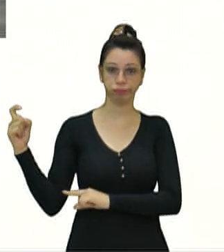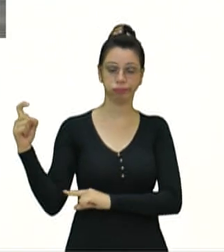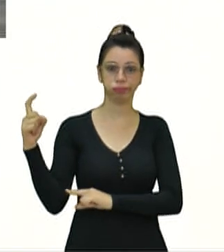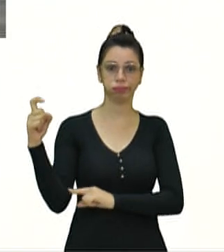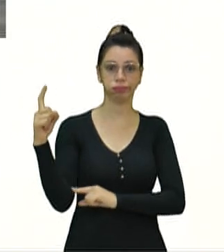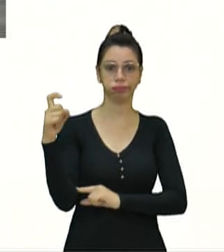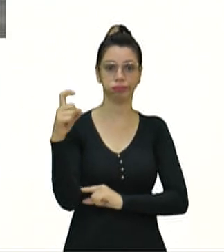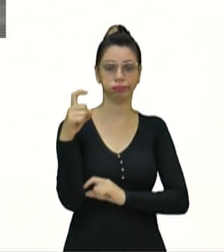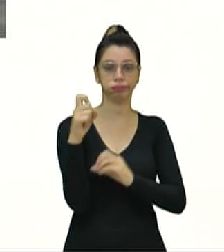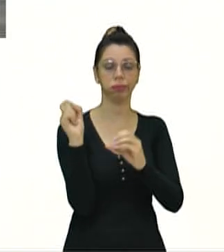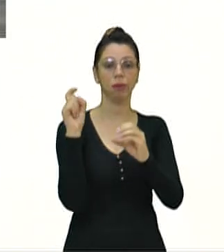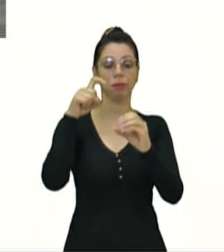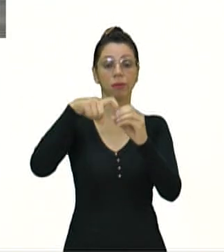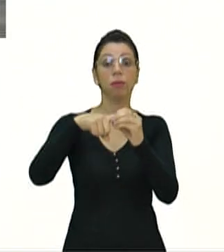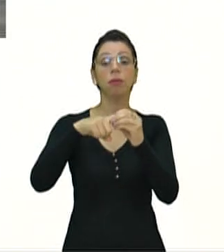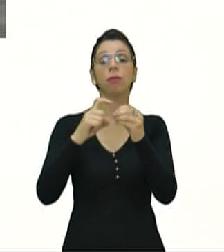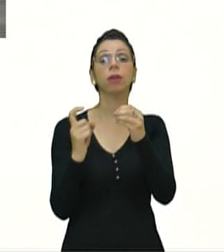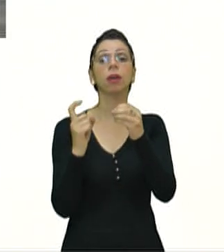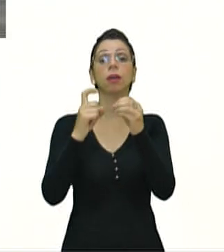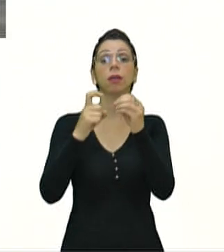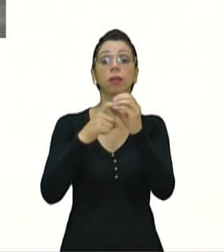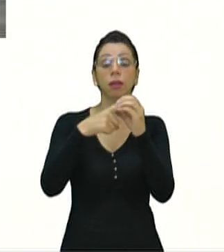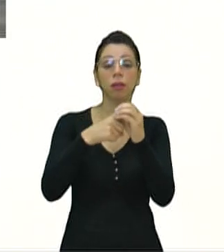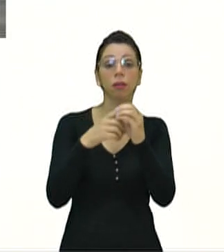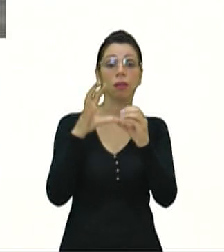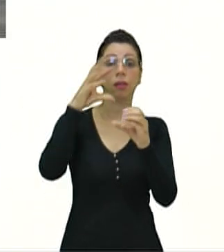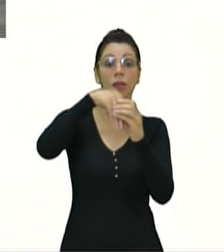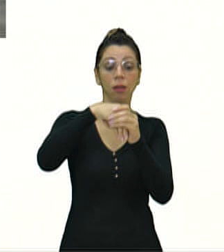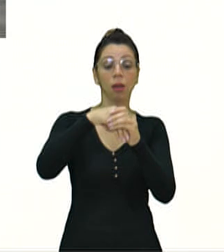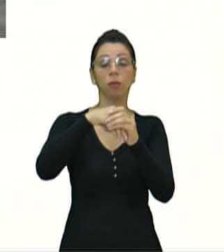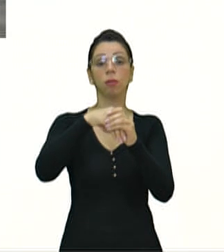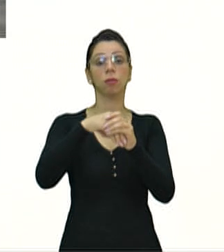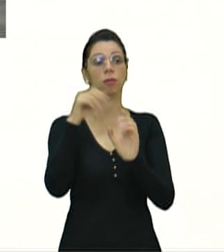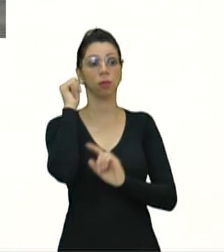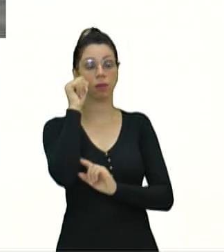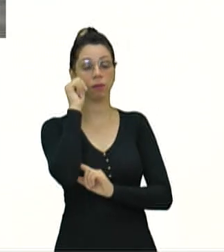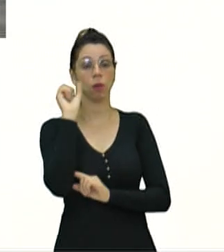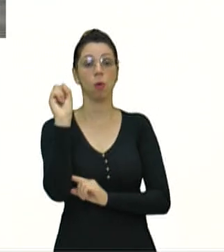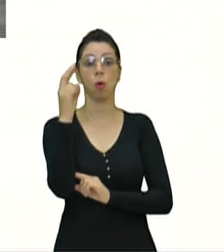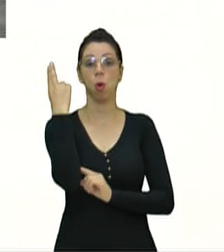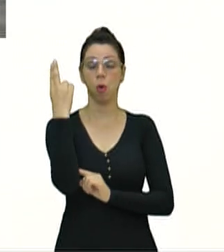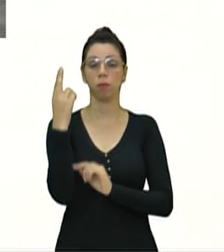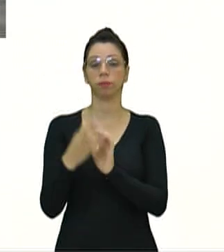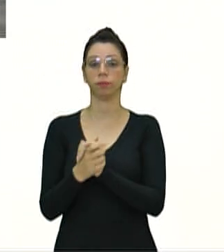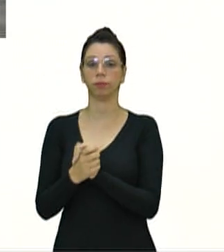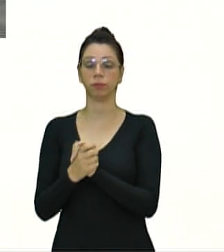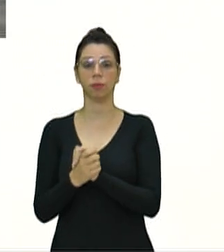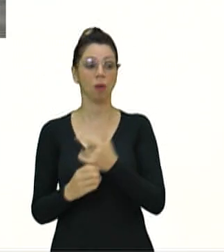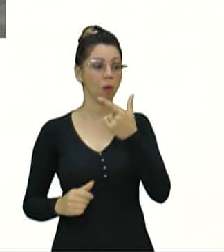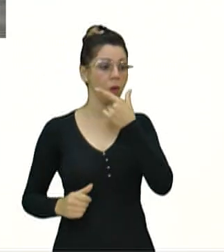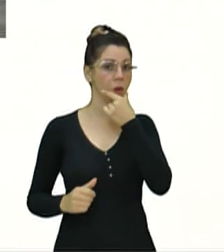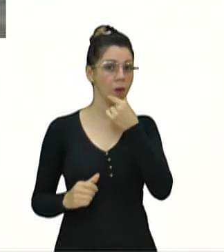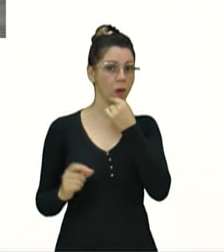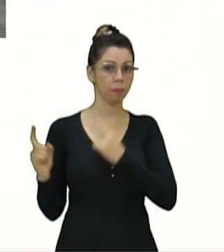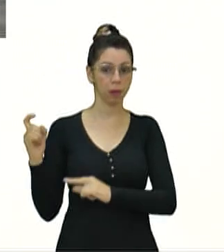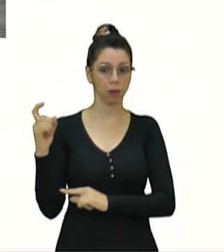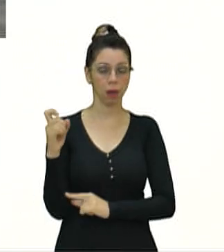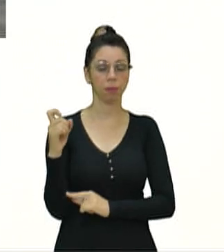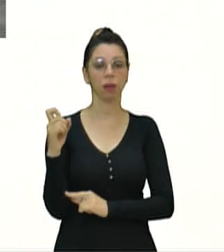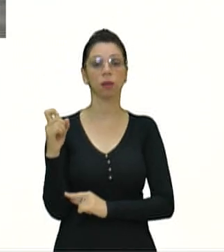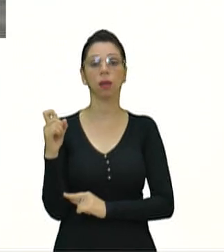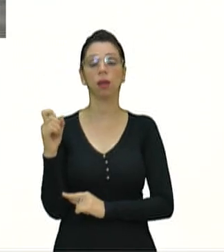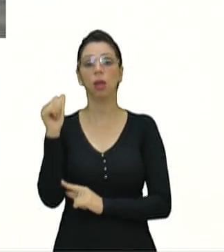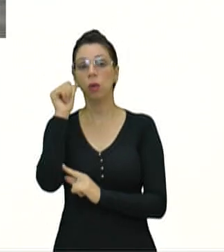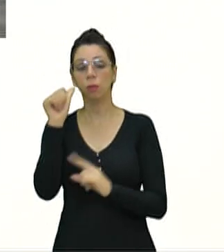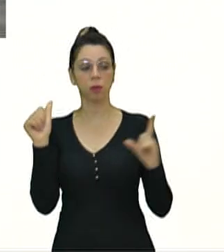da fêmea, ou pode ser também a fecundação externa, onde os gametas femininos e os masculinos eles são depositados no ambiente, geralmente na